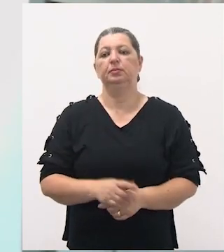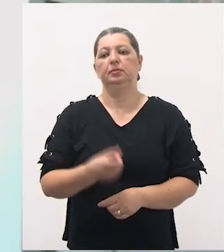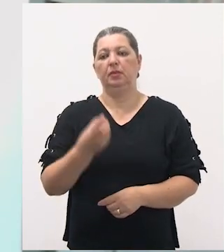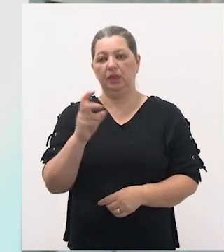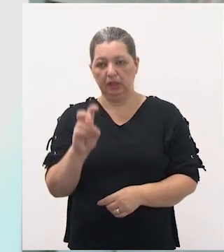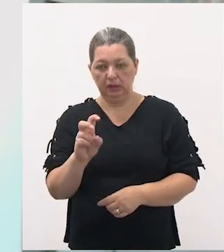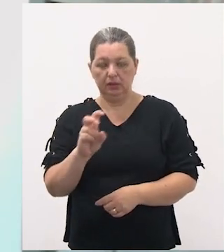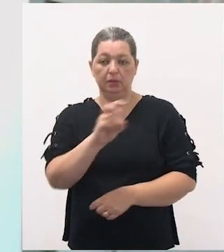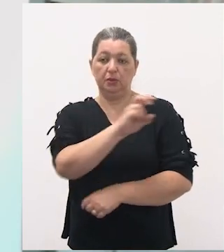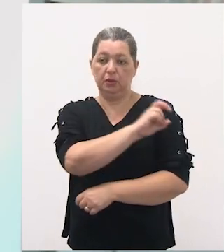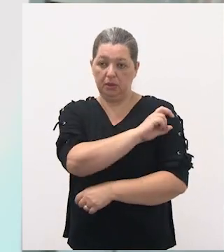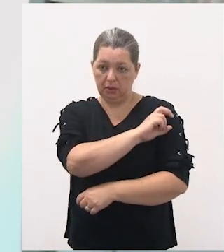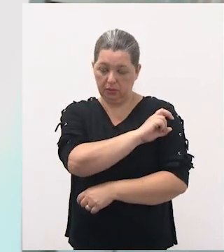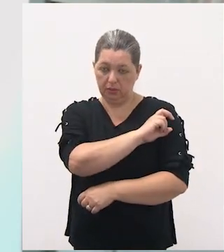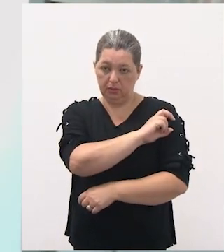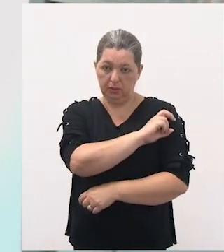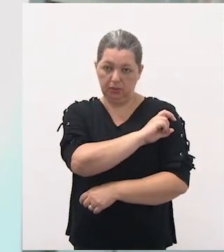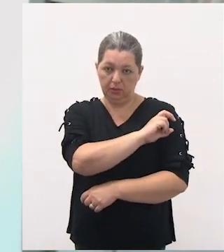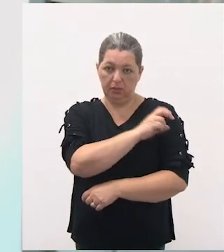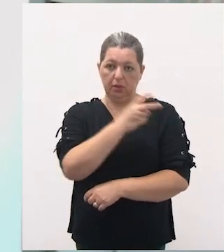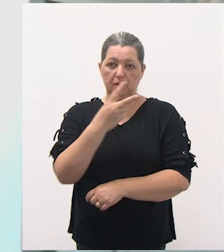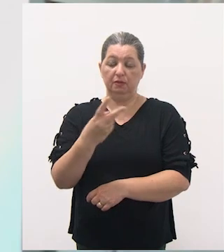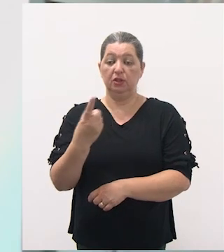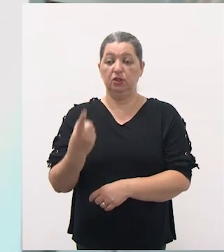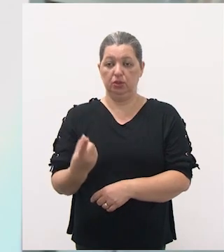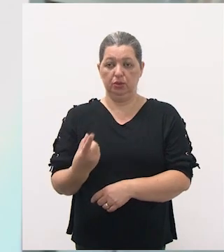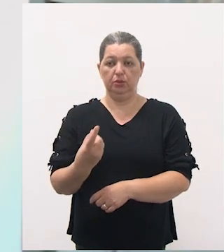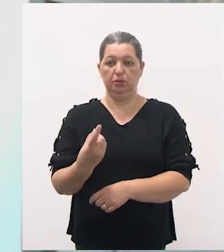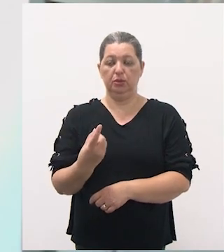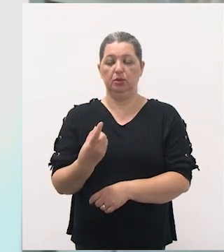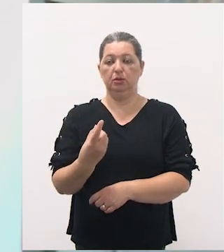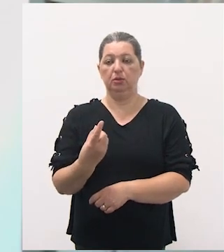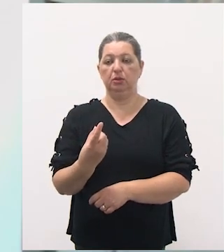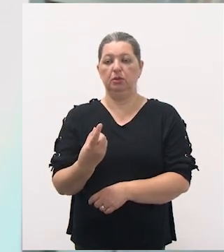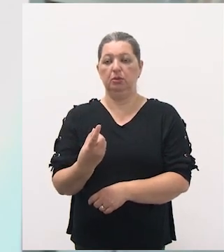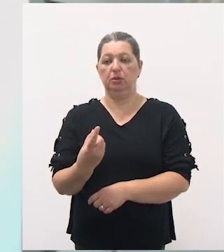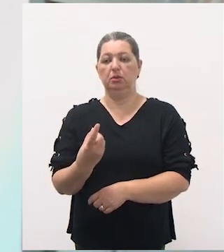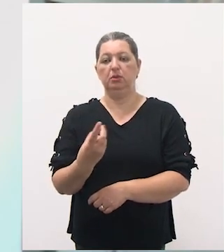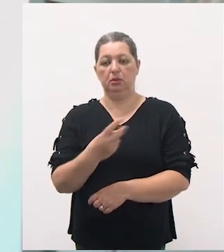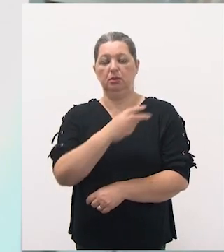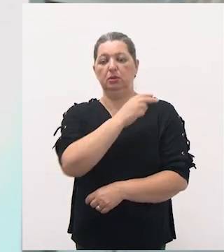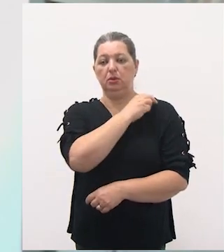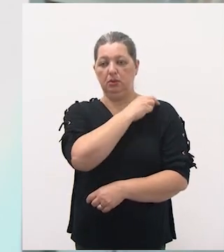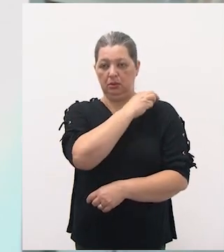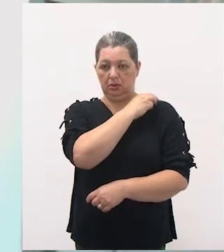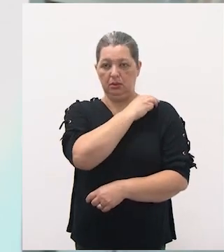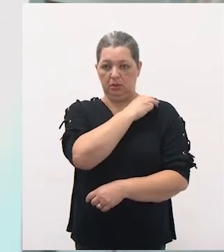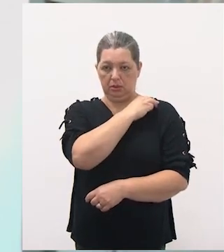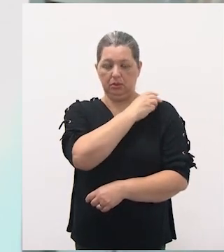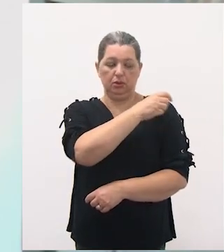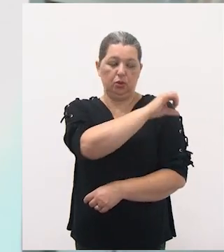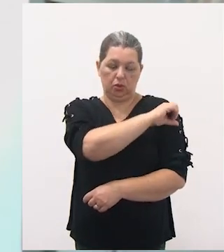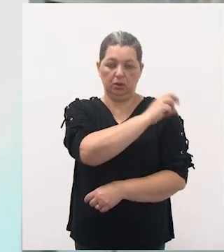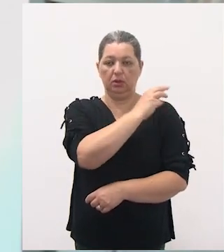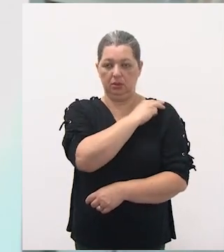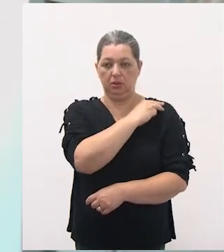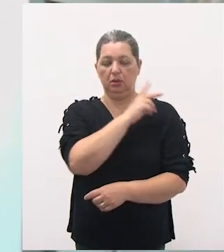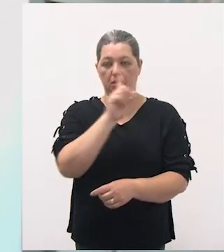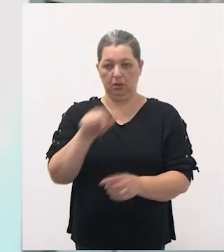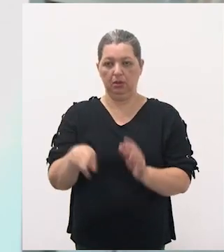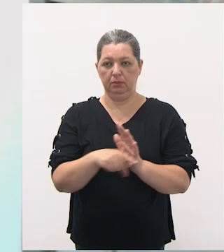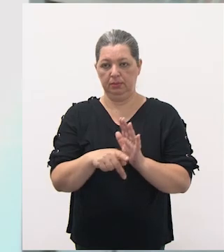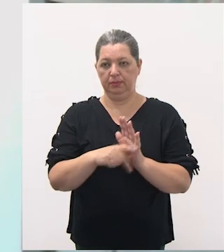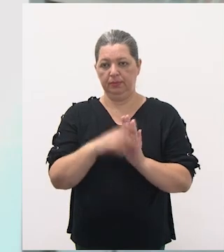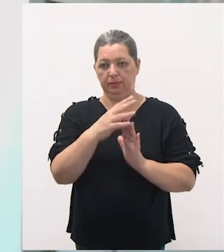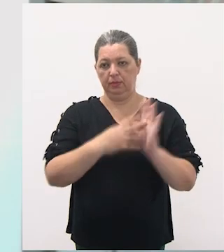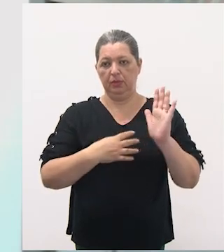15 para o 5º ano e 21 para o 9º e 3ª série, que é a mesma matriz, inclusive, de 9ª e 3ª